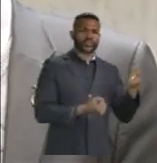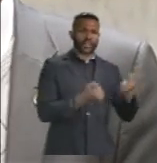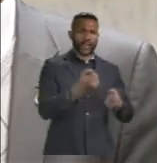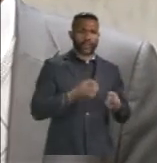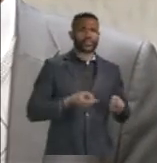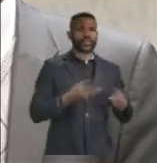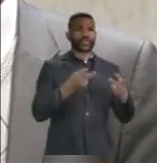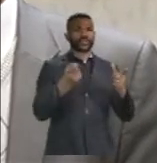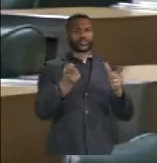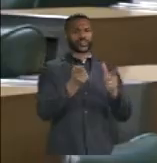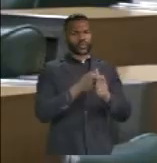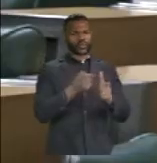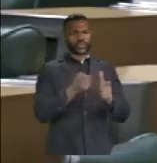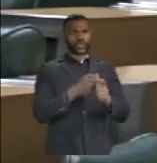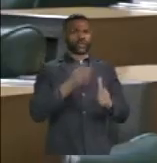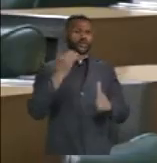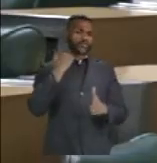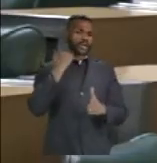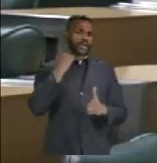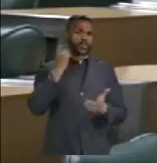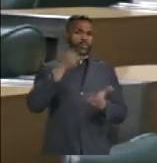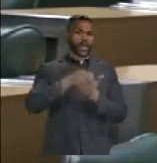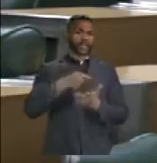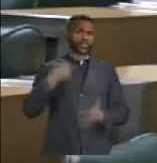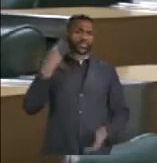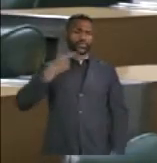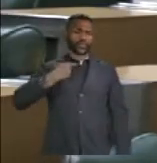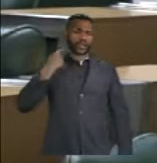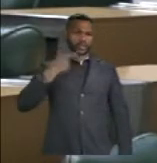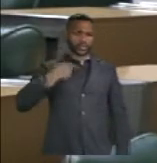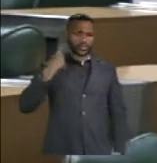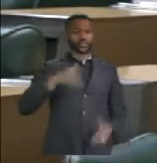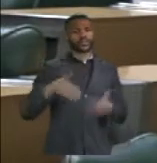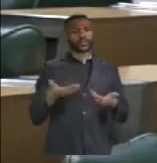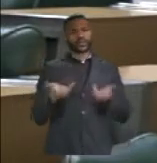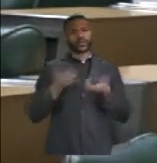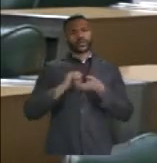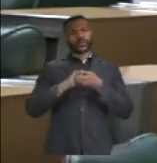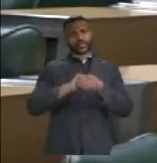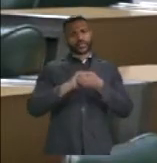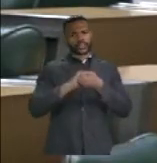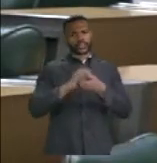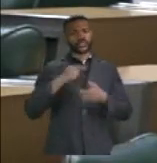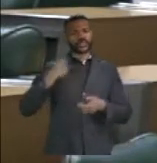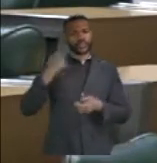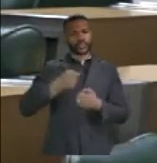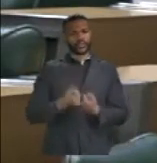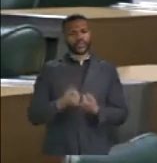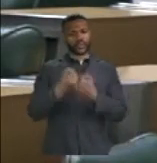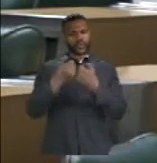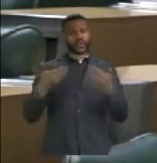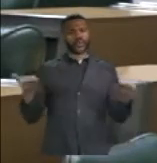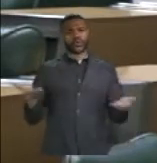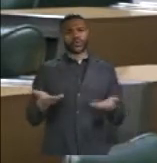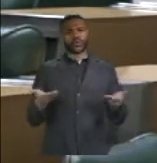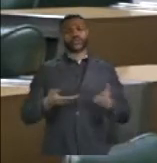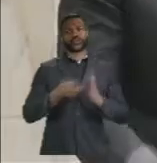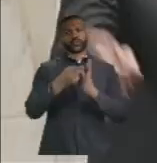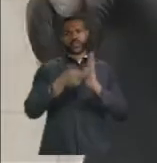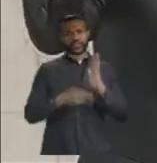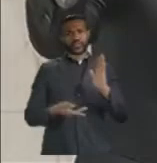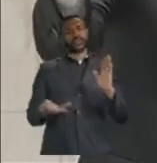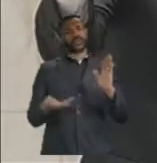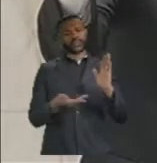individar dado quando os bancos para pagar advogado então quero parabenizar os deputados que nos apoiaram hoje nesse projeto